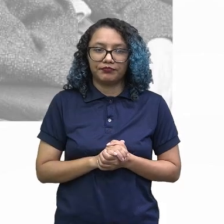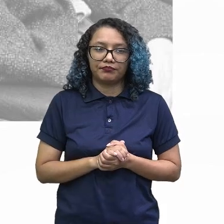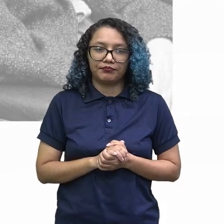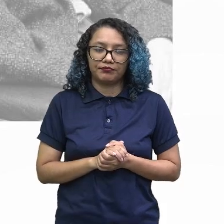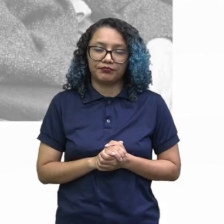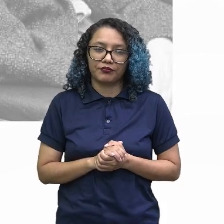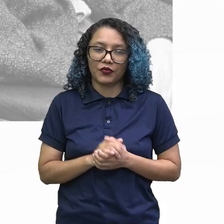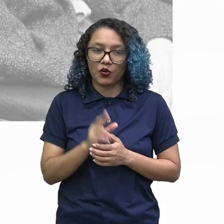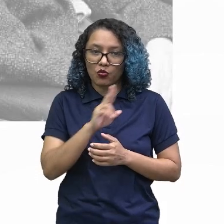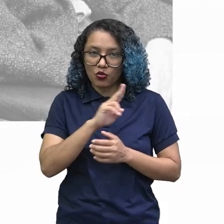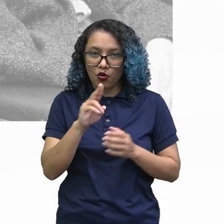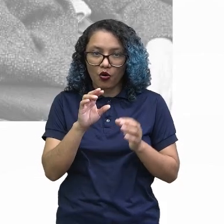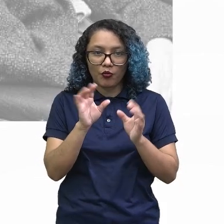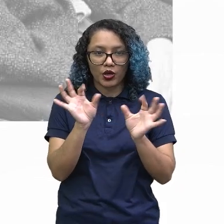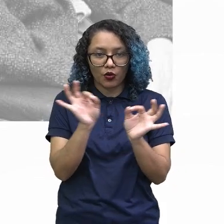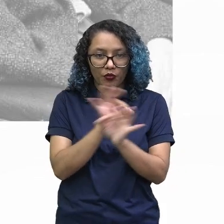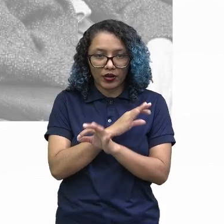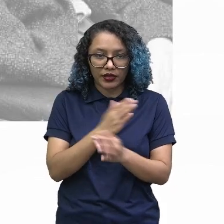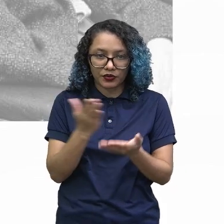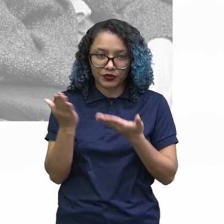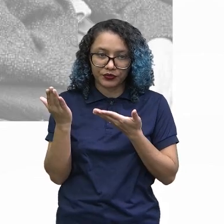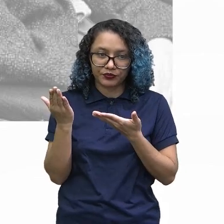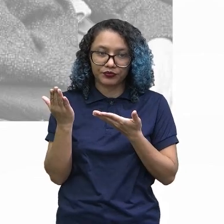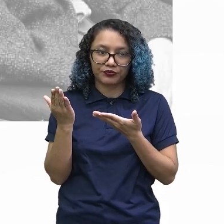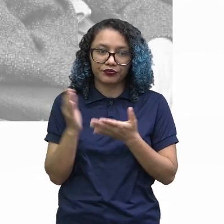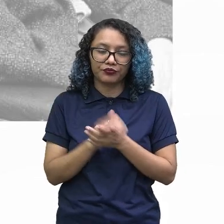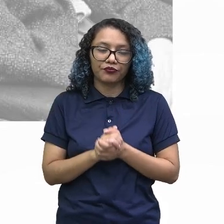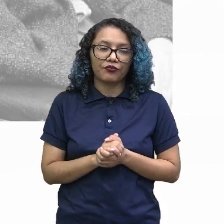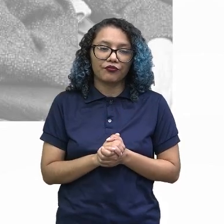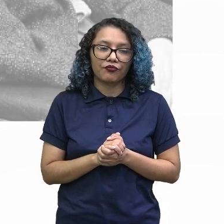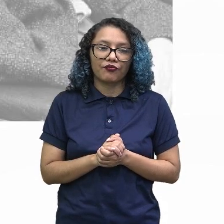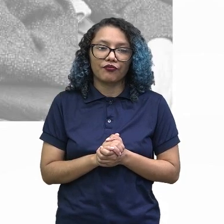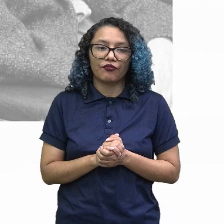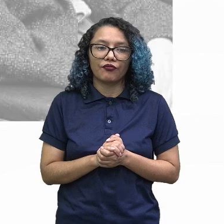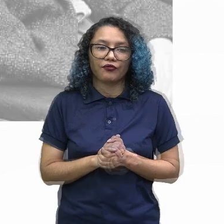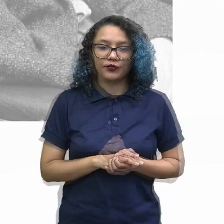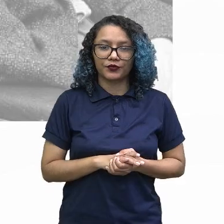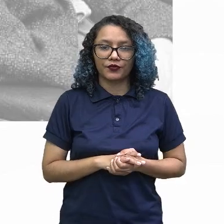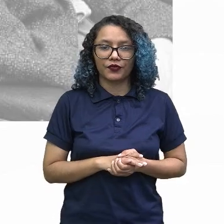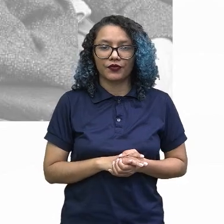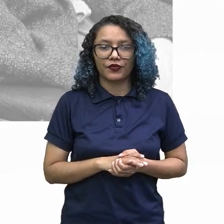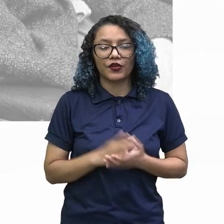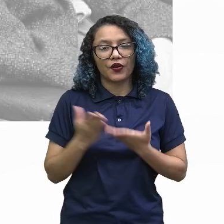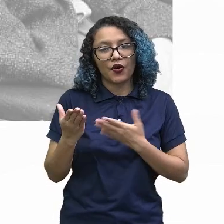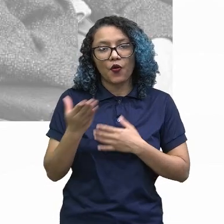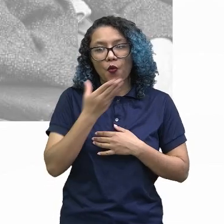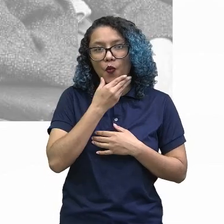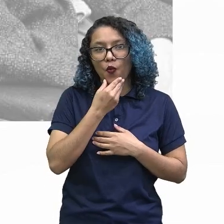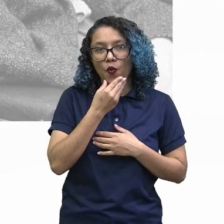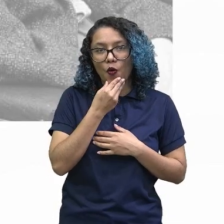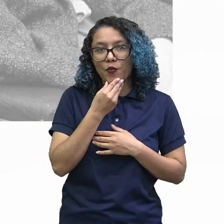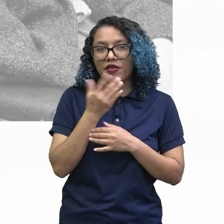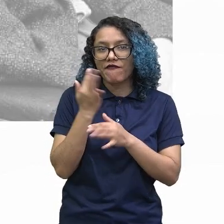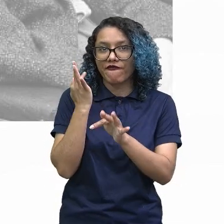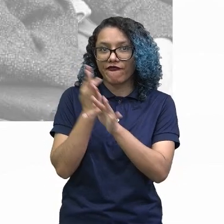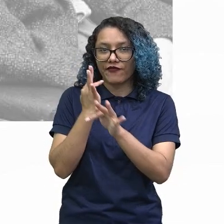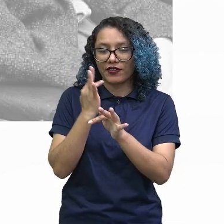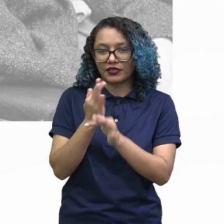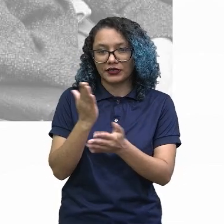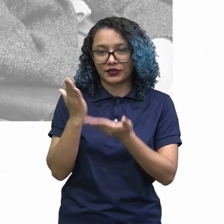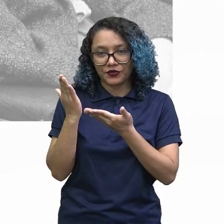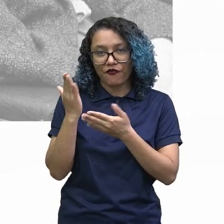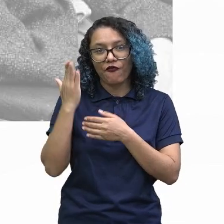amiotrófica, né, com essa sigla aí entre parênteses, ELA. Olha só, né, a gente tem aí um cientista, né, um